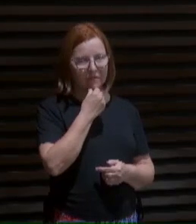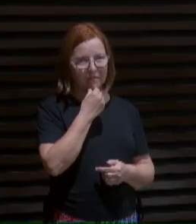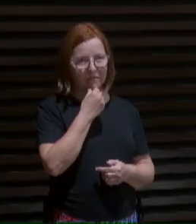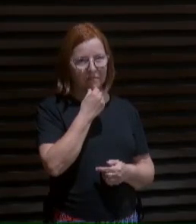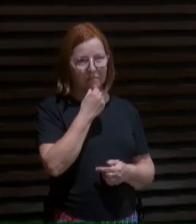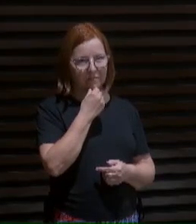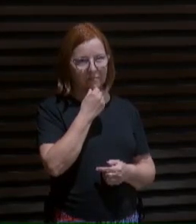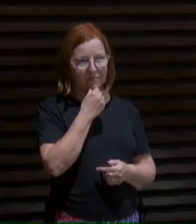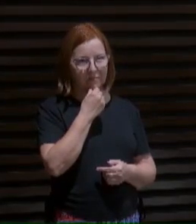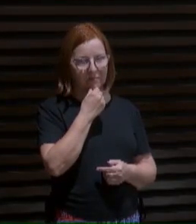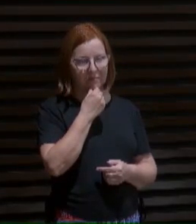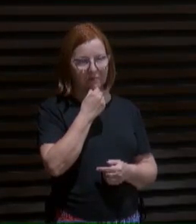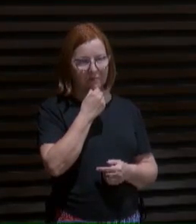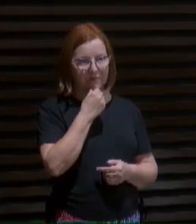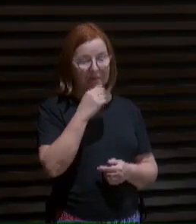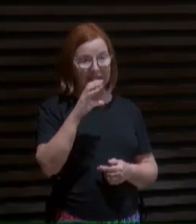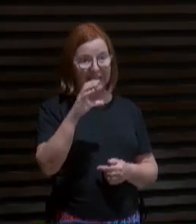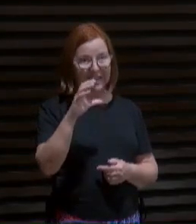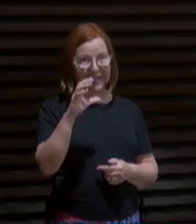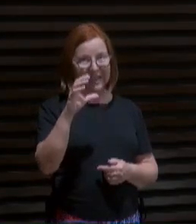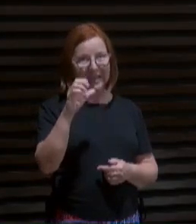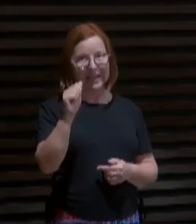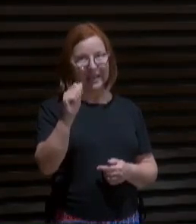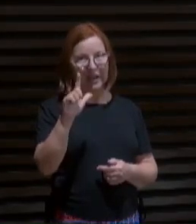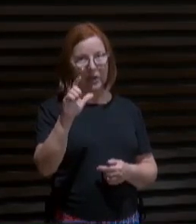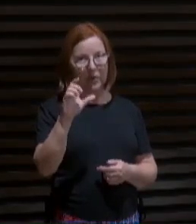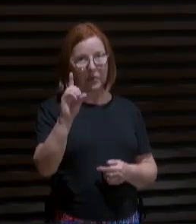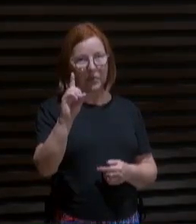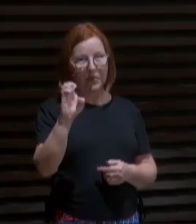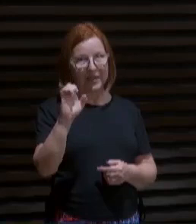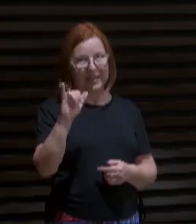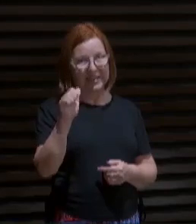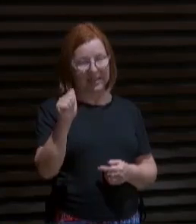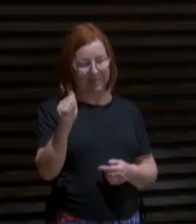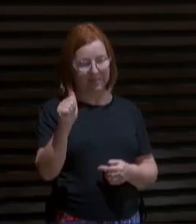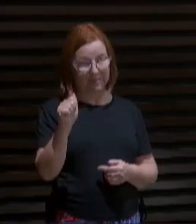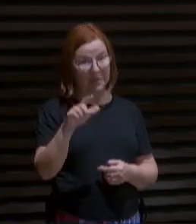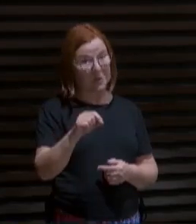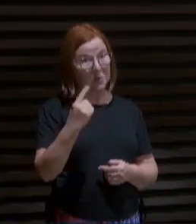Caldeia e escolhe uma mulher estéril